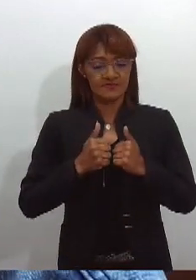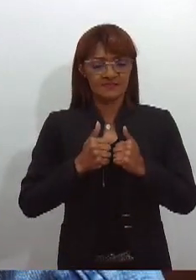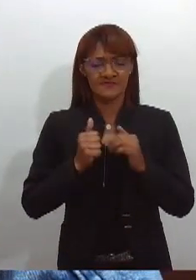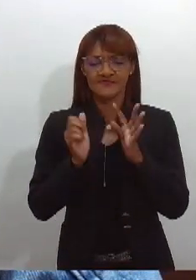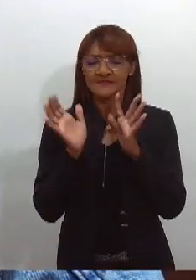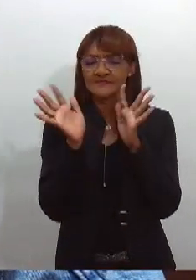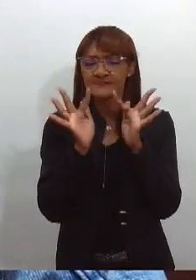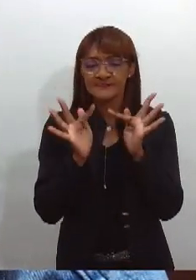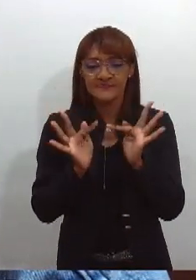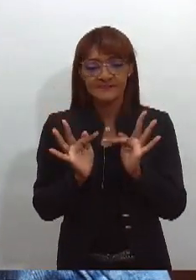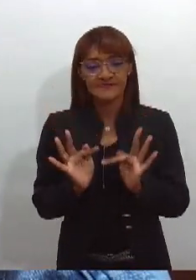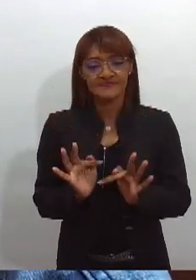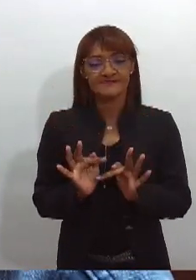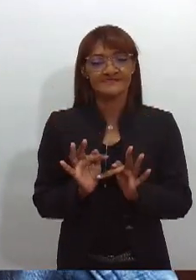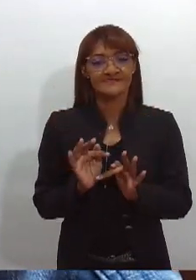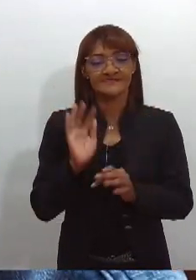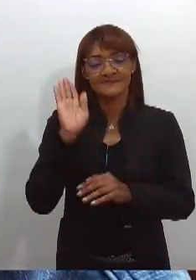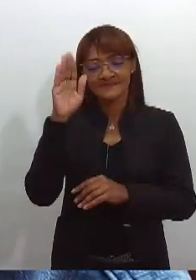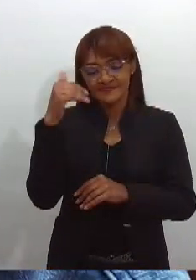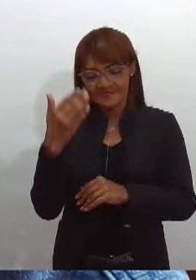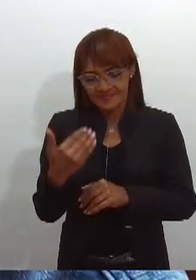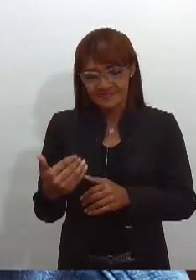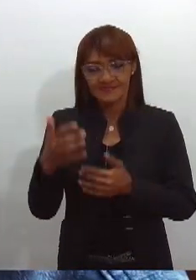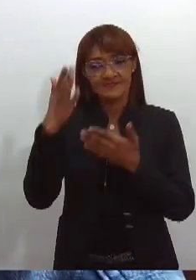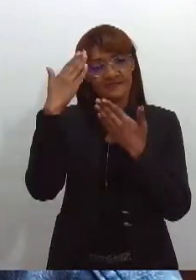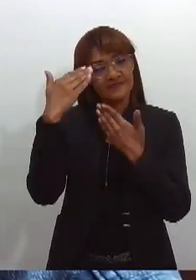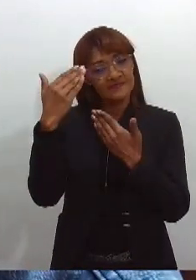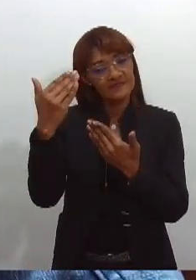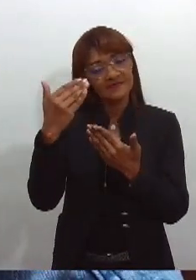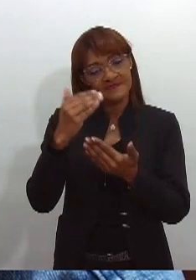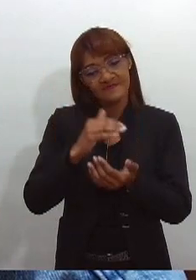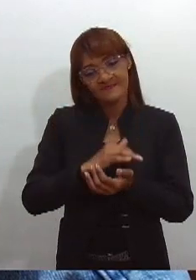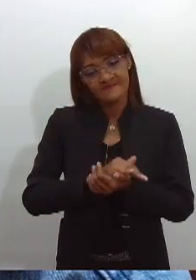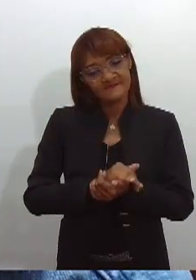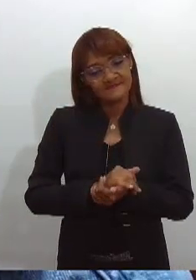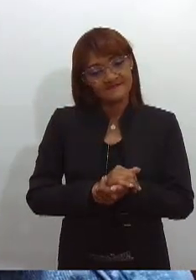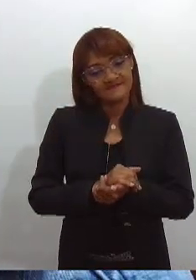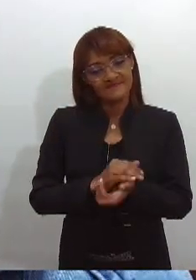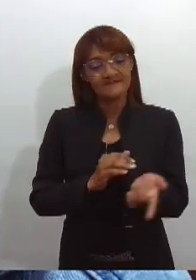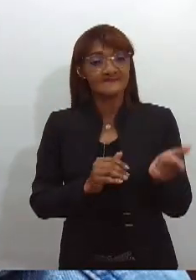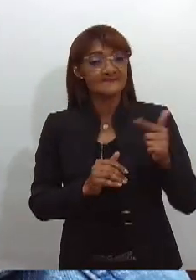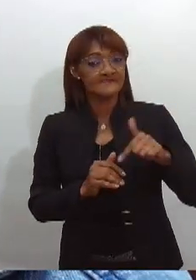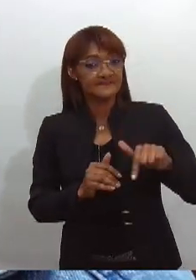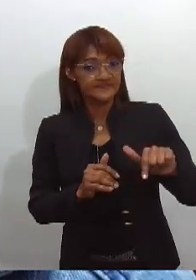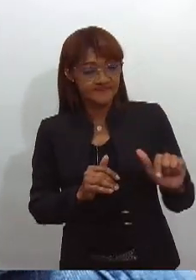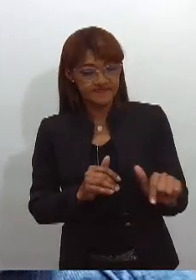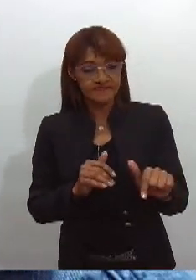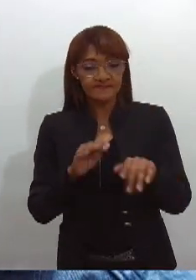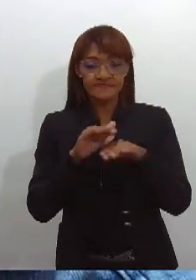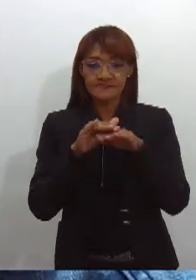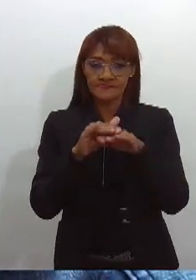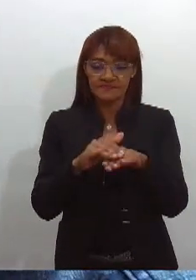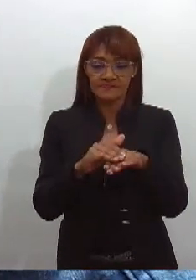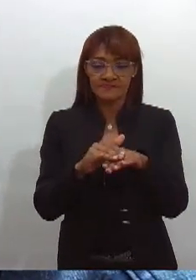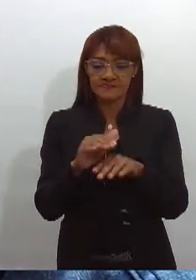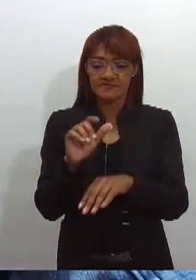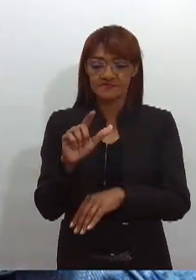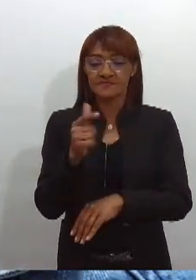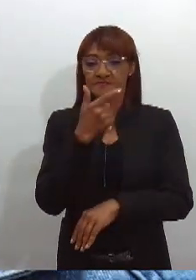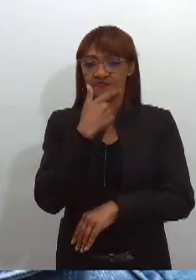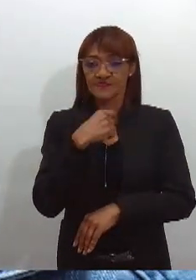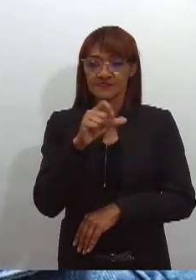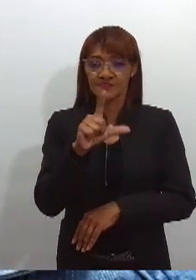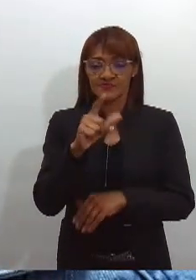feliz, grata. Quero mais uma vez aqui dizer a Luciano Bispo que muito obrigada